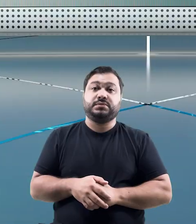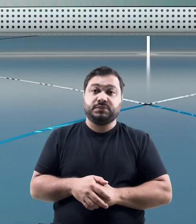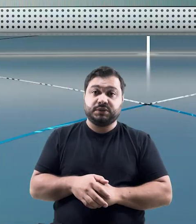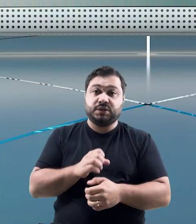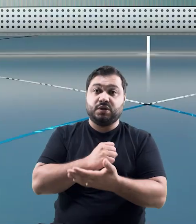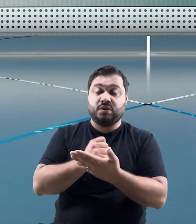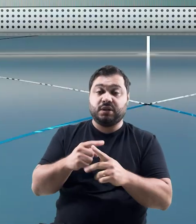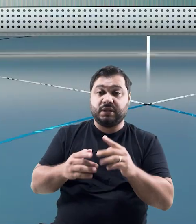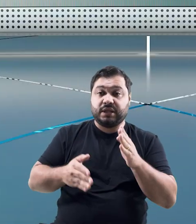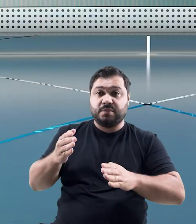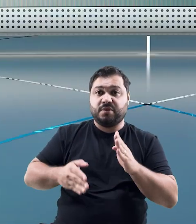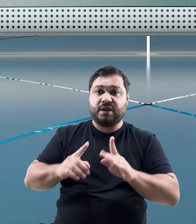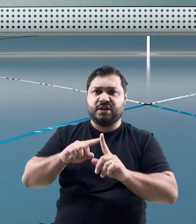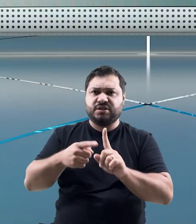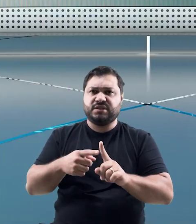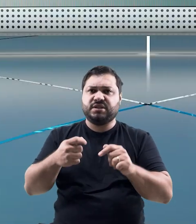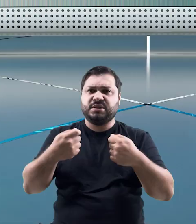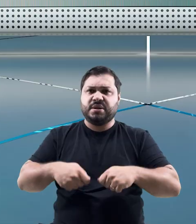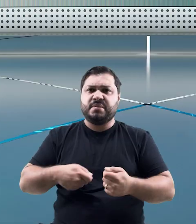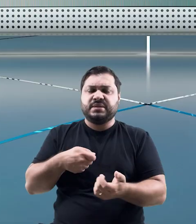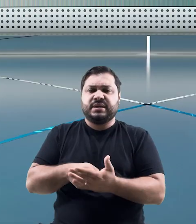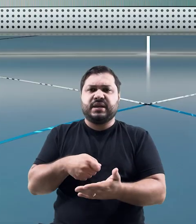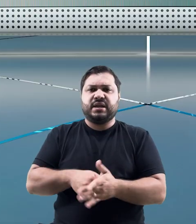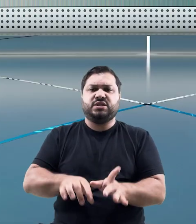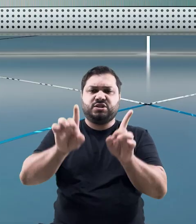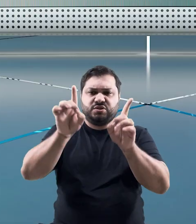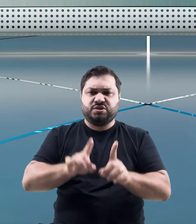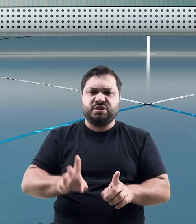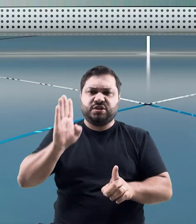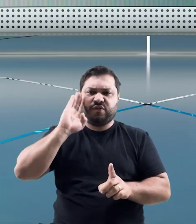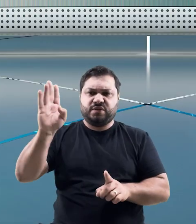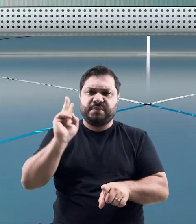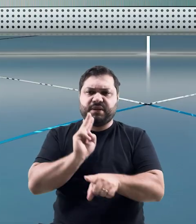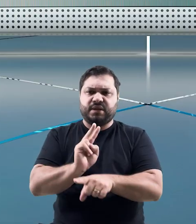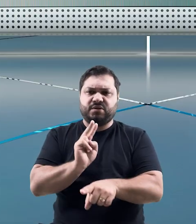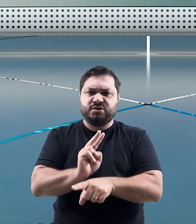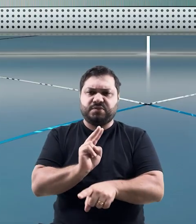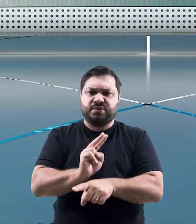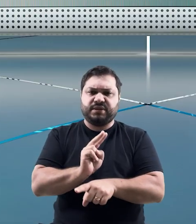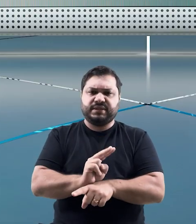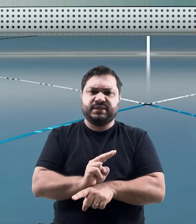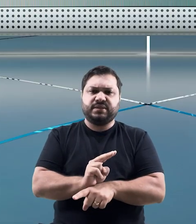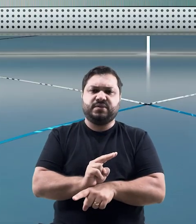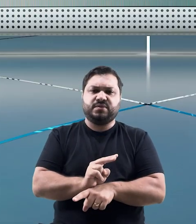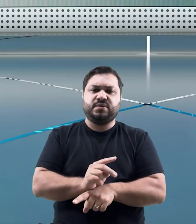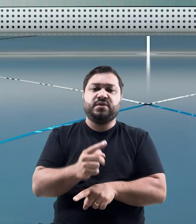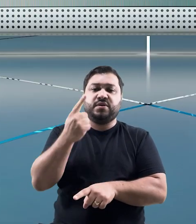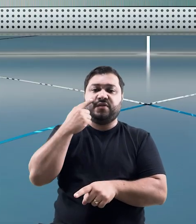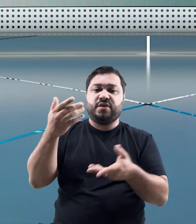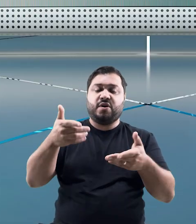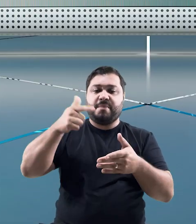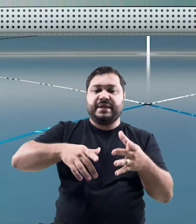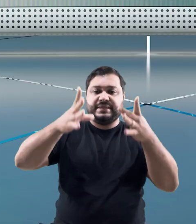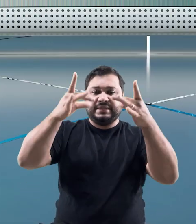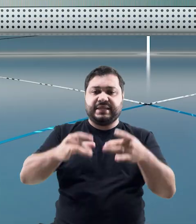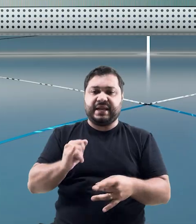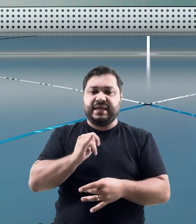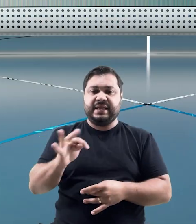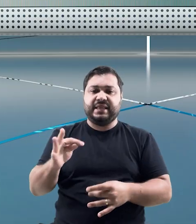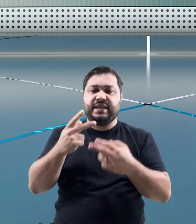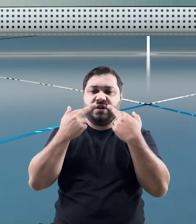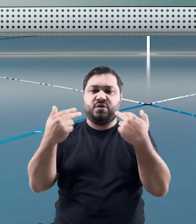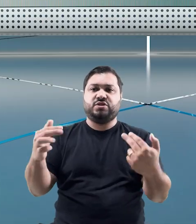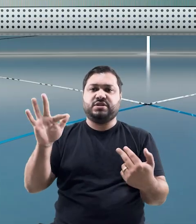Contratada temporária gestante deve ter garantido seu direito fundamental de proteção à maternidade. Confira mais detalhes no